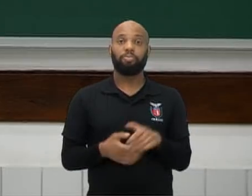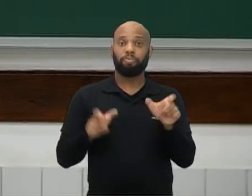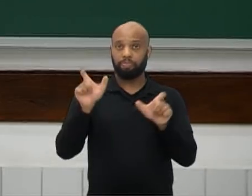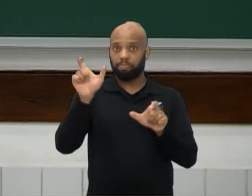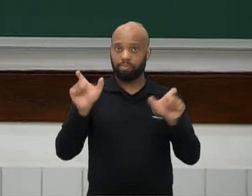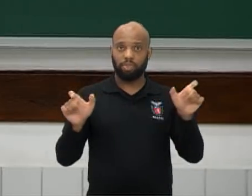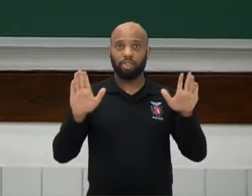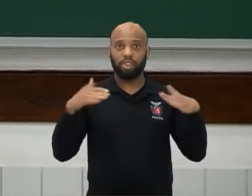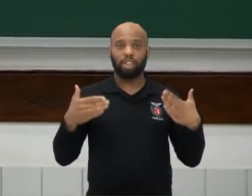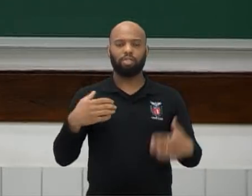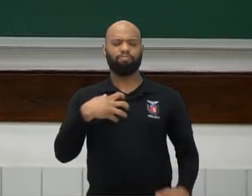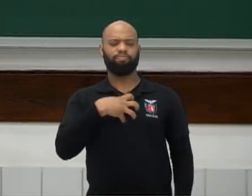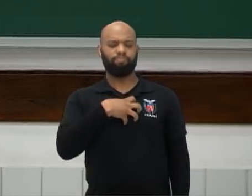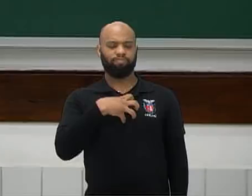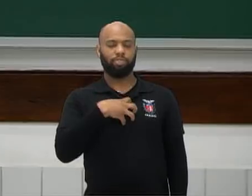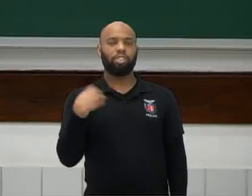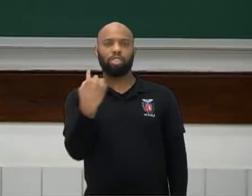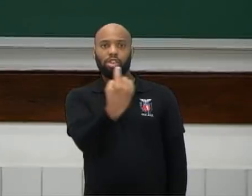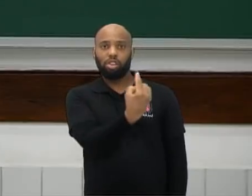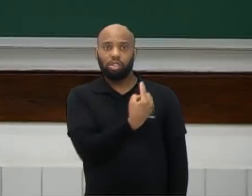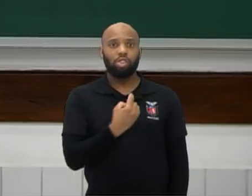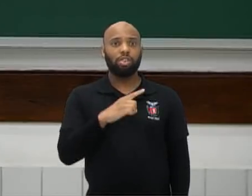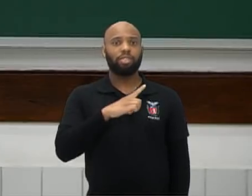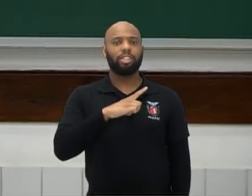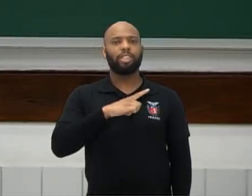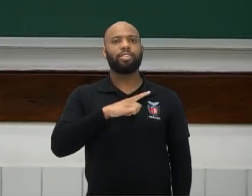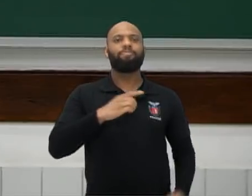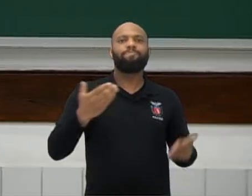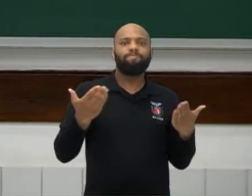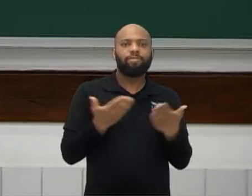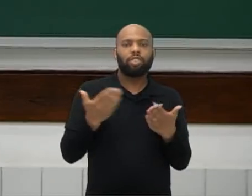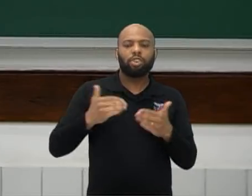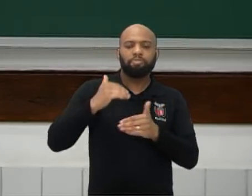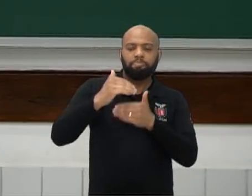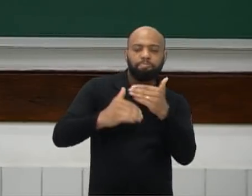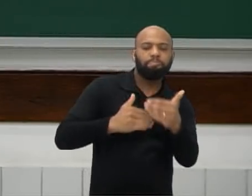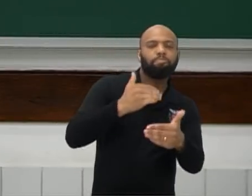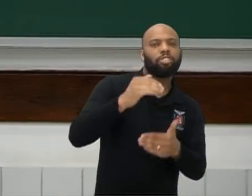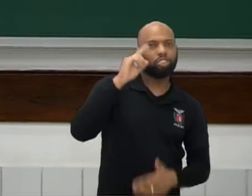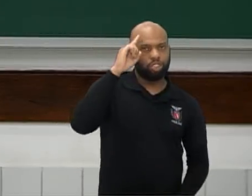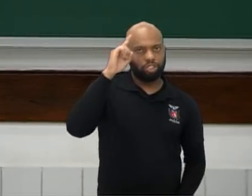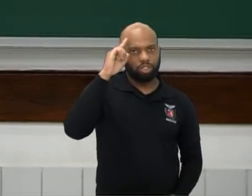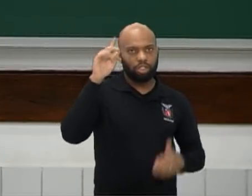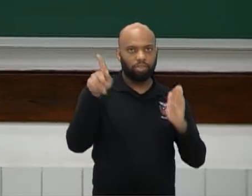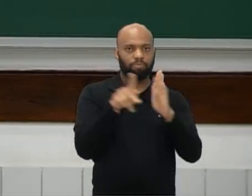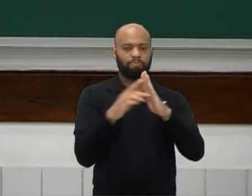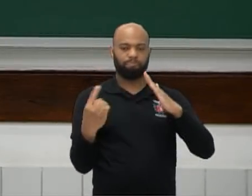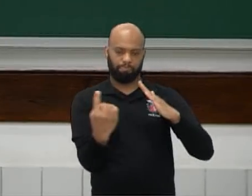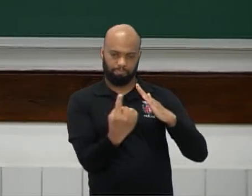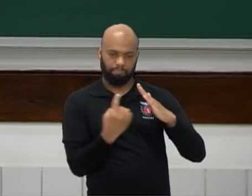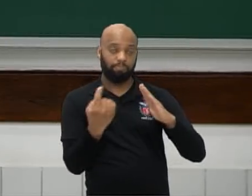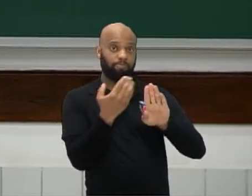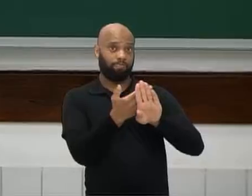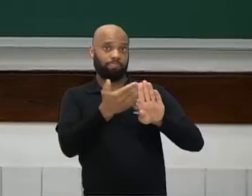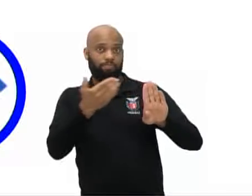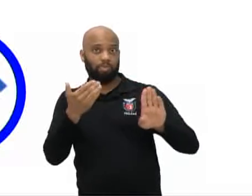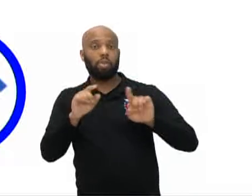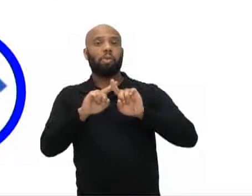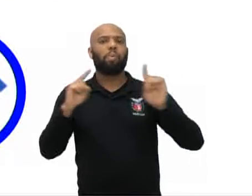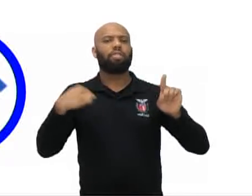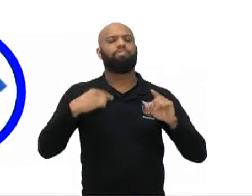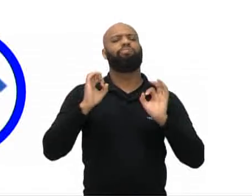pessoal, hábitos que nós estamos tendo que desenvolver ao longo desses dias de quarentena, de pandemia, mas que eu